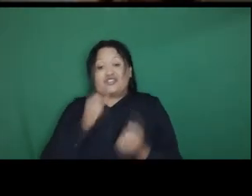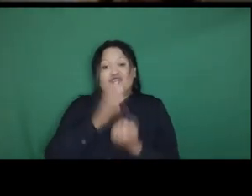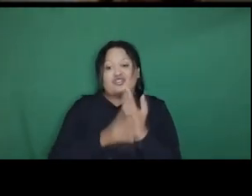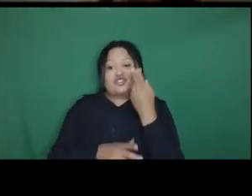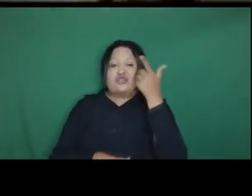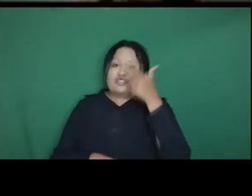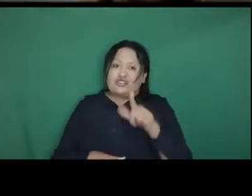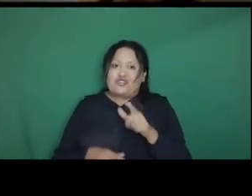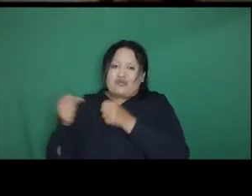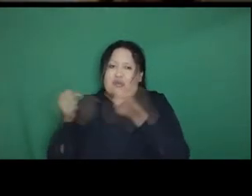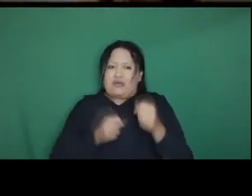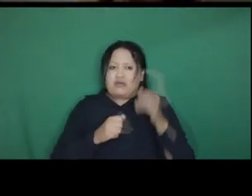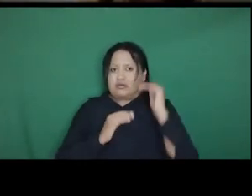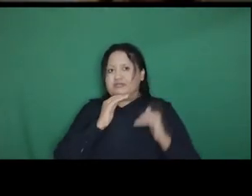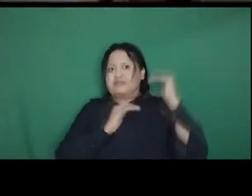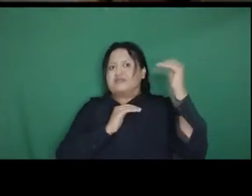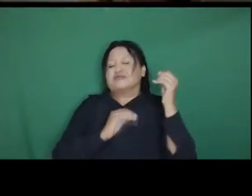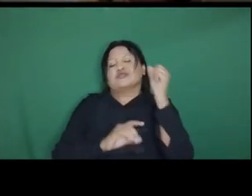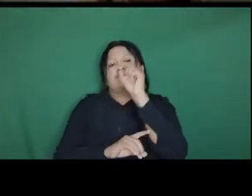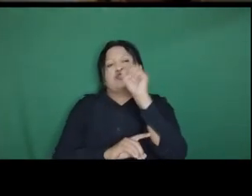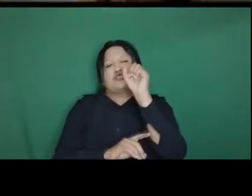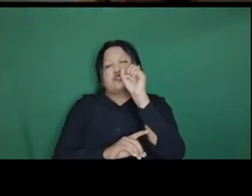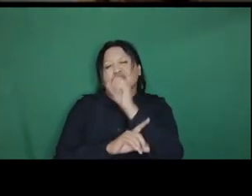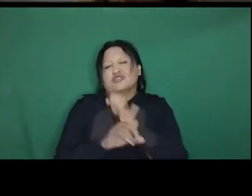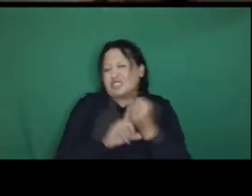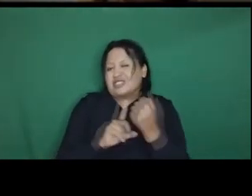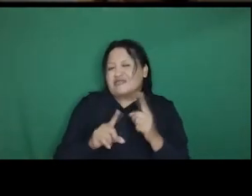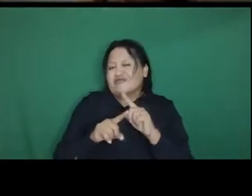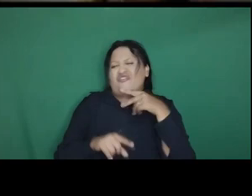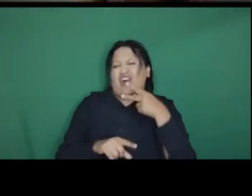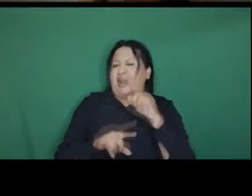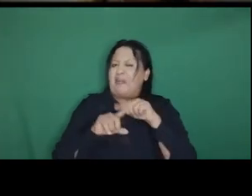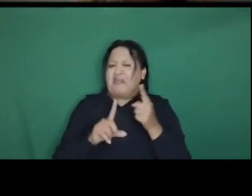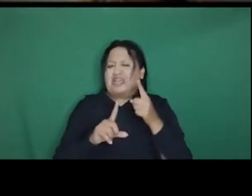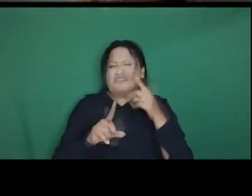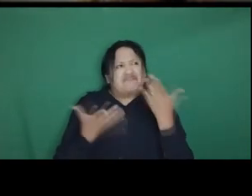direta ele usa como como conceito auxiliar para